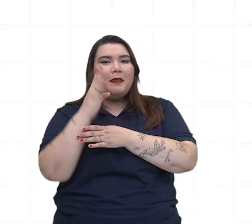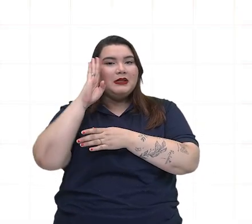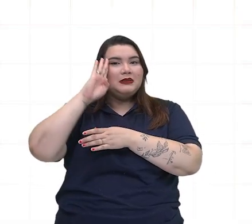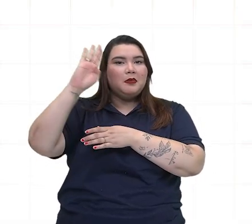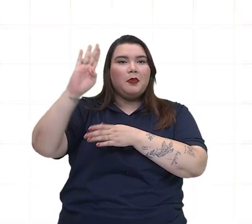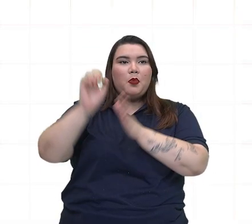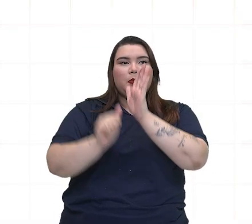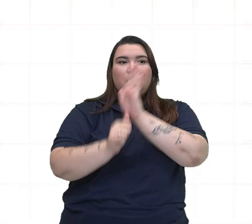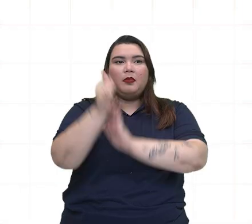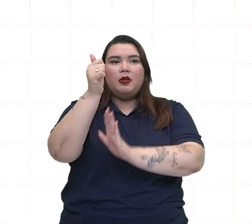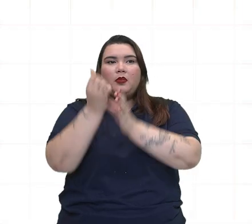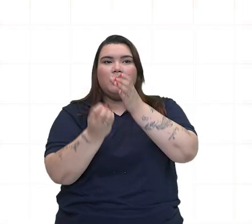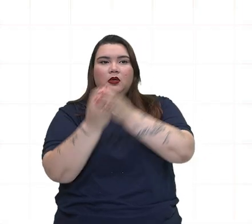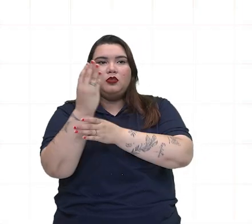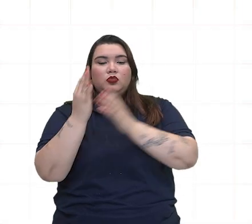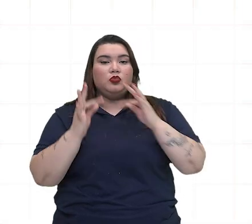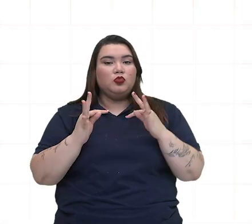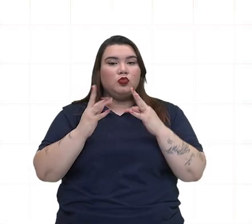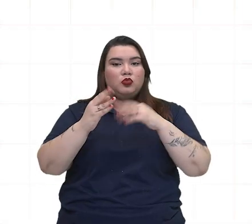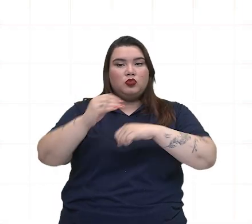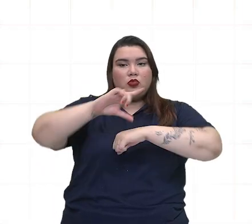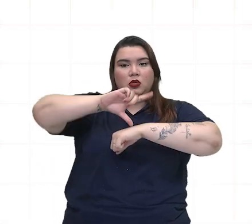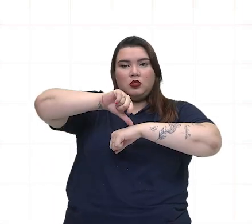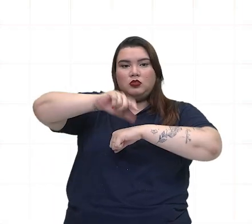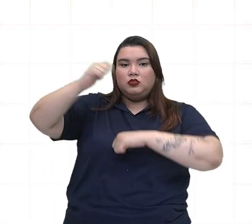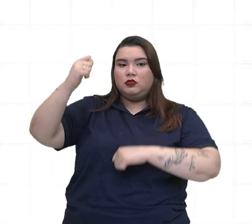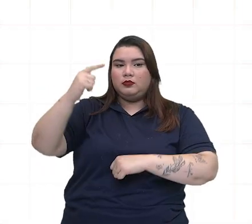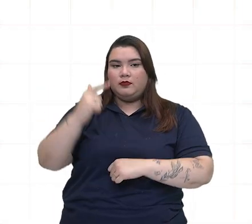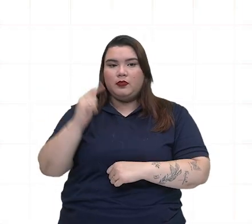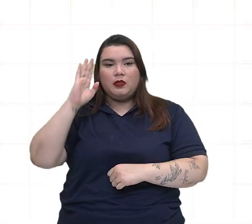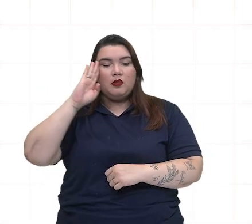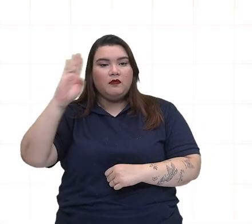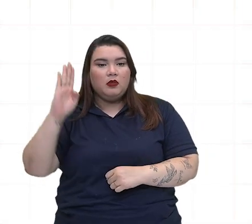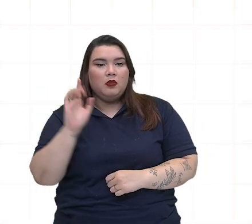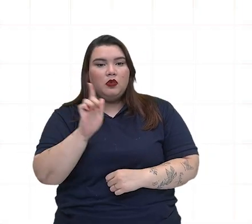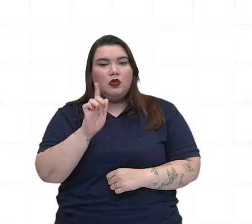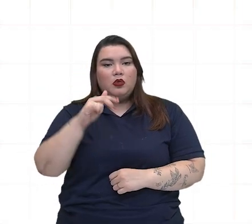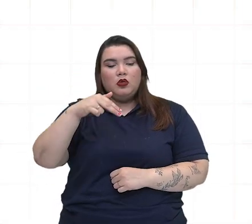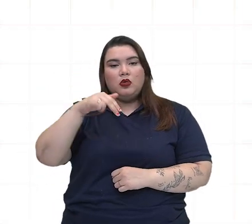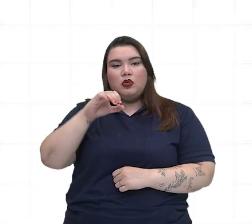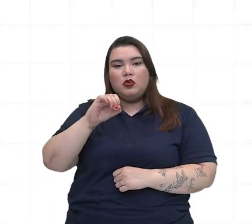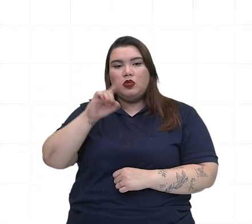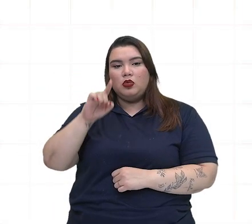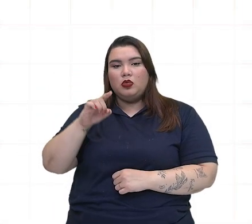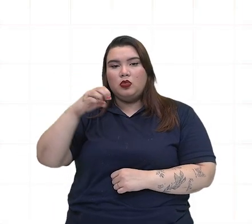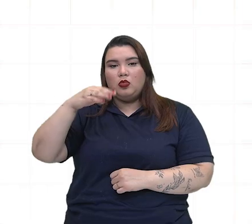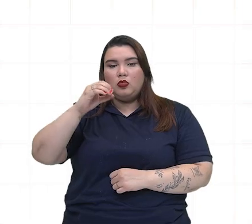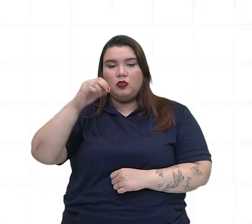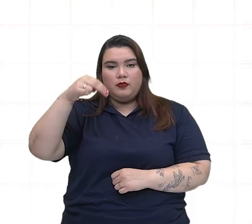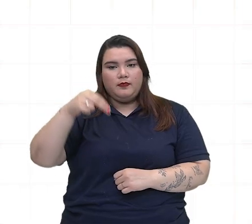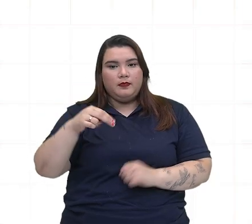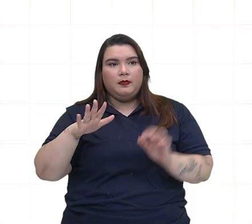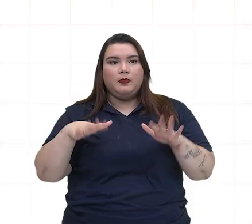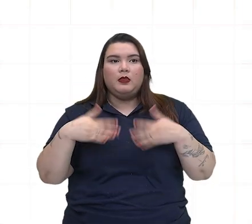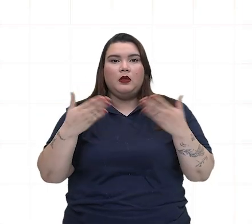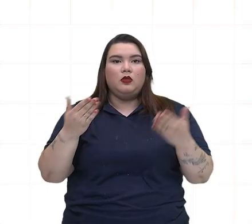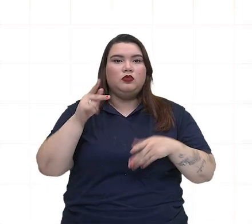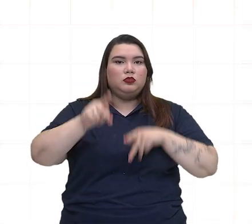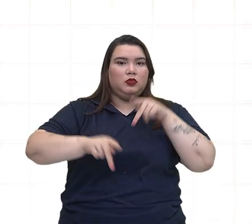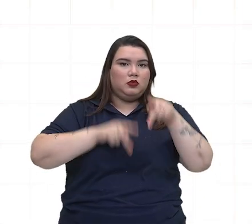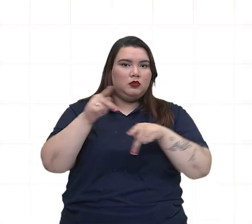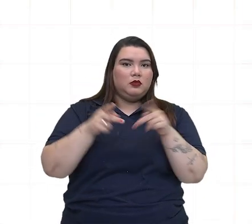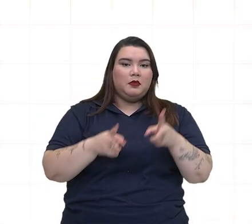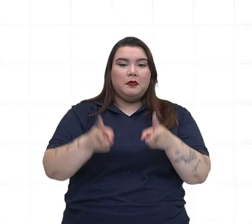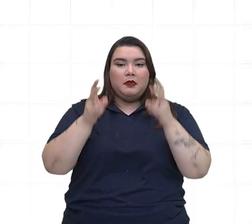os relógios de sol, o famoso gnomo. Então, esses povos, eles observavam